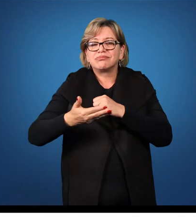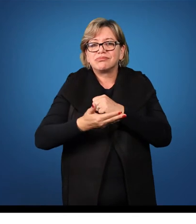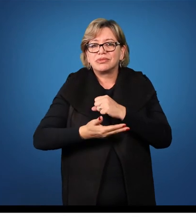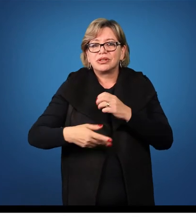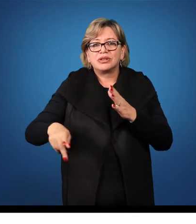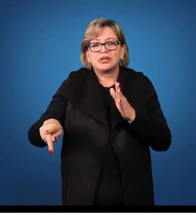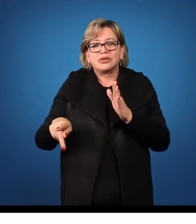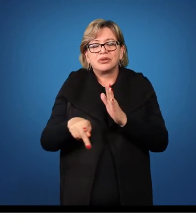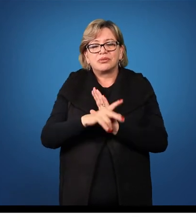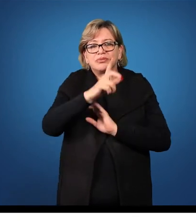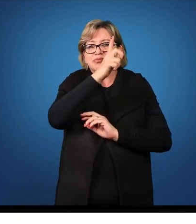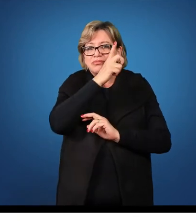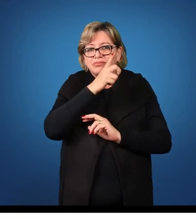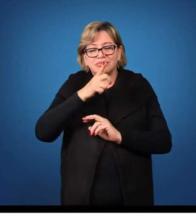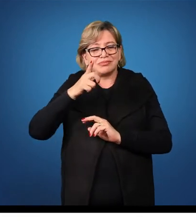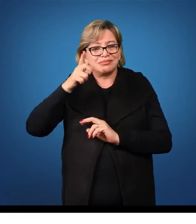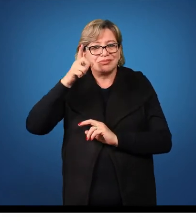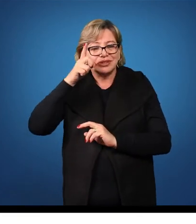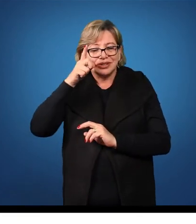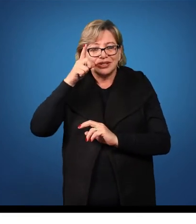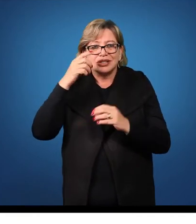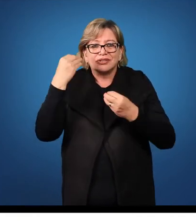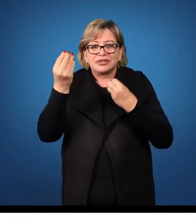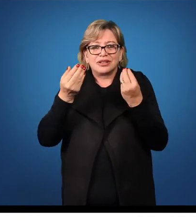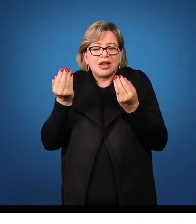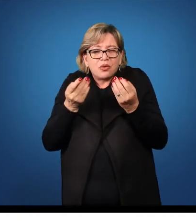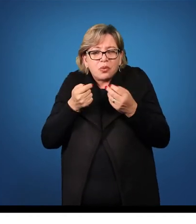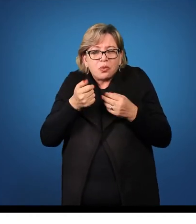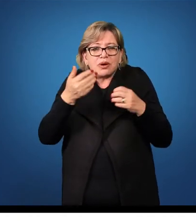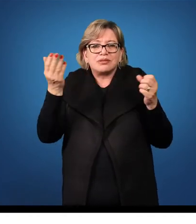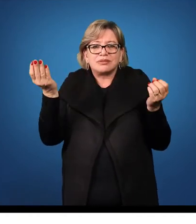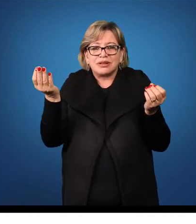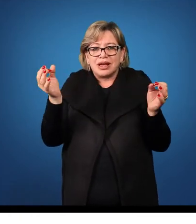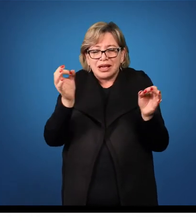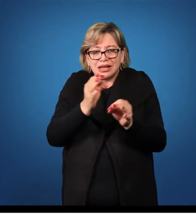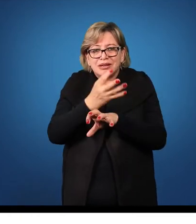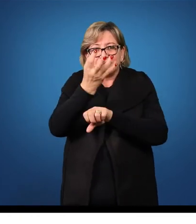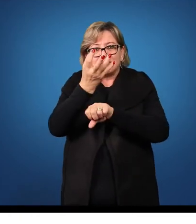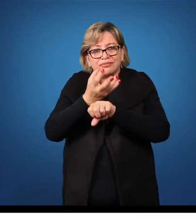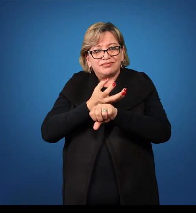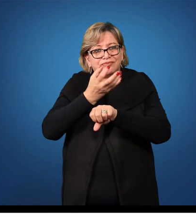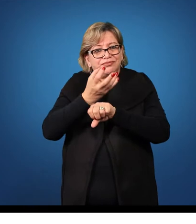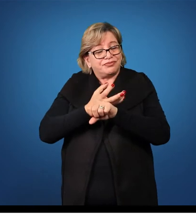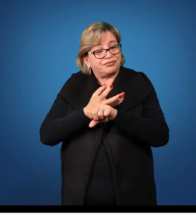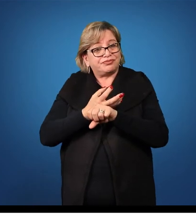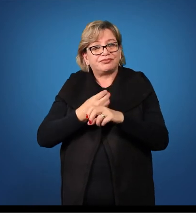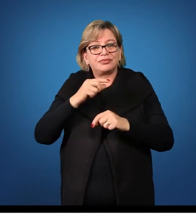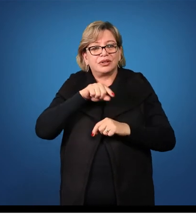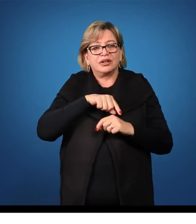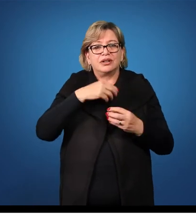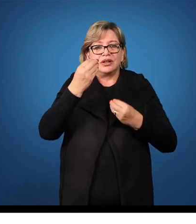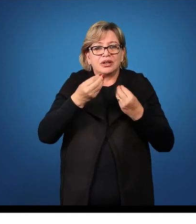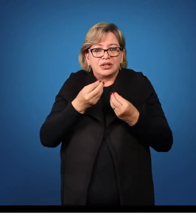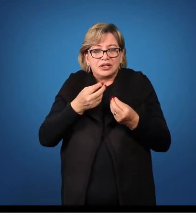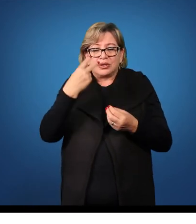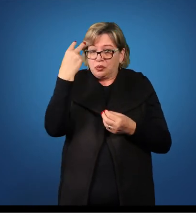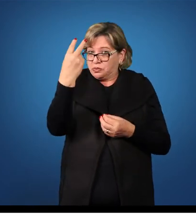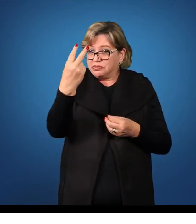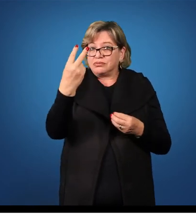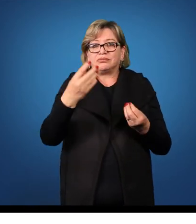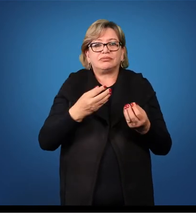dos latinos que estamos aí concluindo a disciplina de latim dois portanto